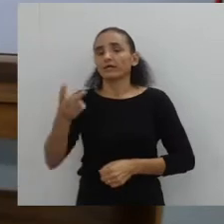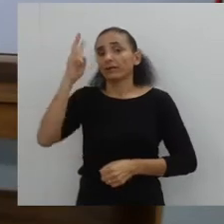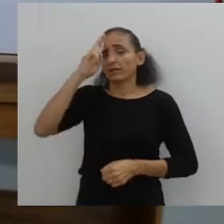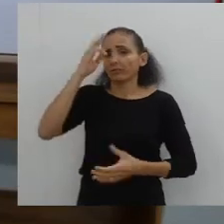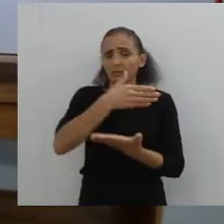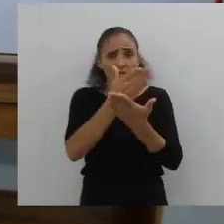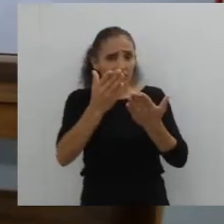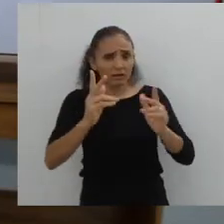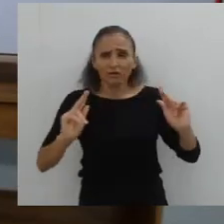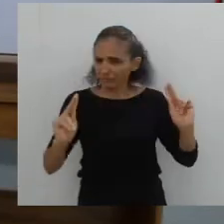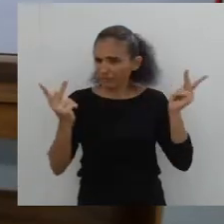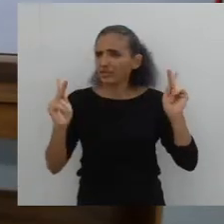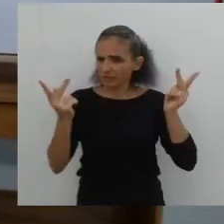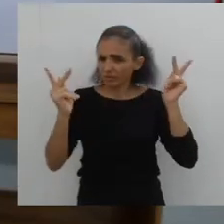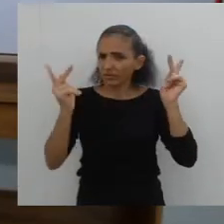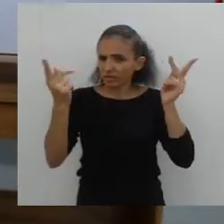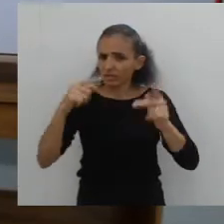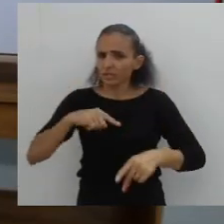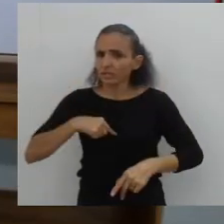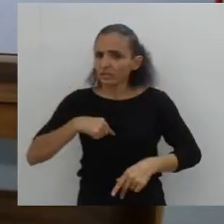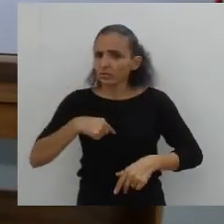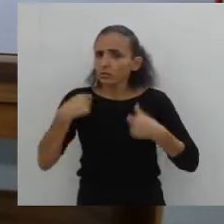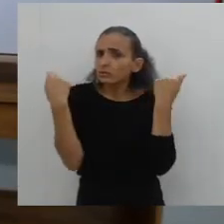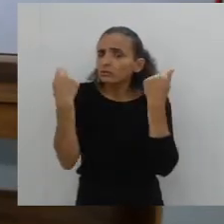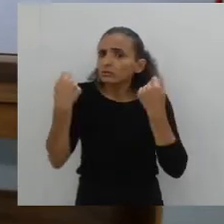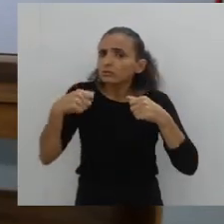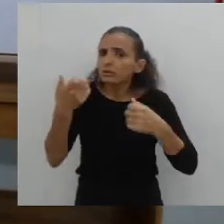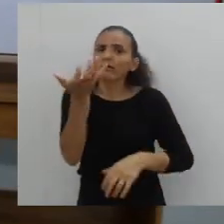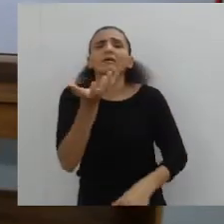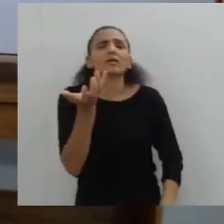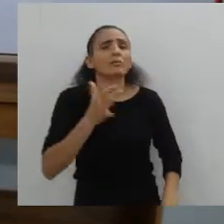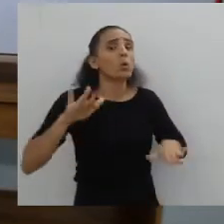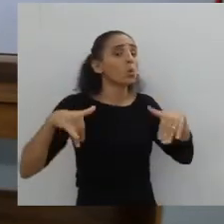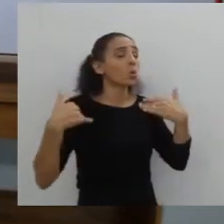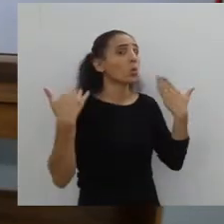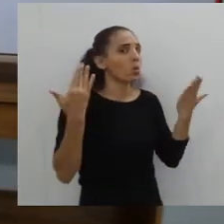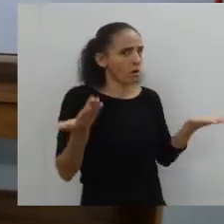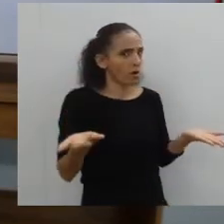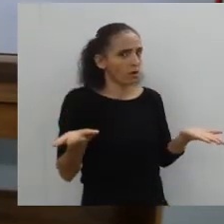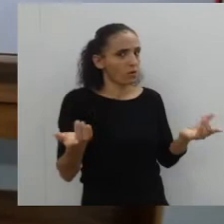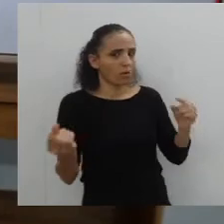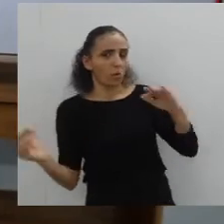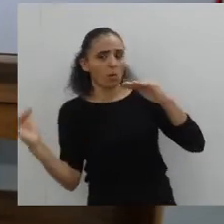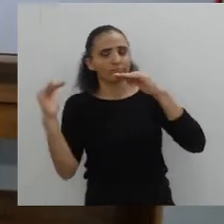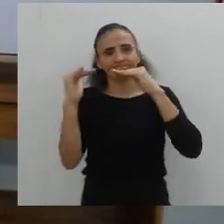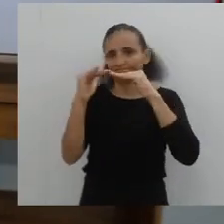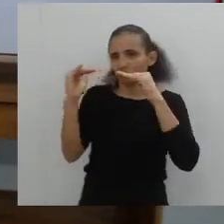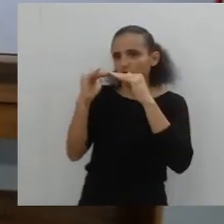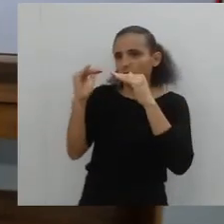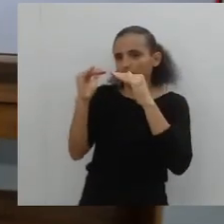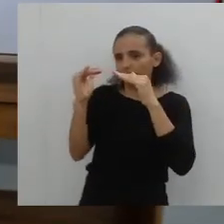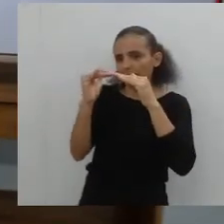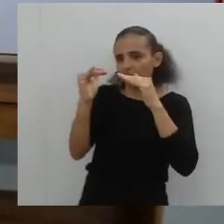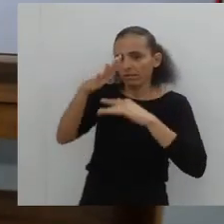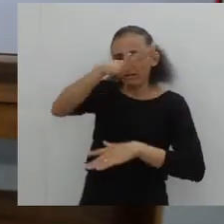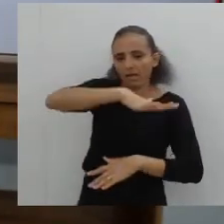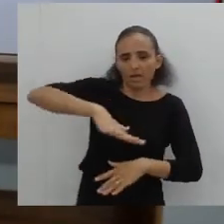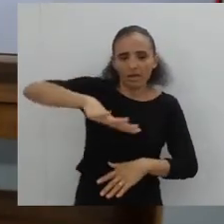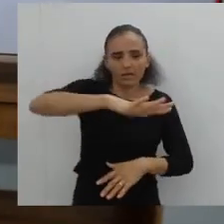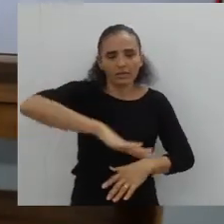vitória que nós queremos quando jogamos? Qual é a vitória mais adequada dentro de um contexto